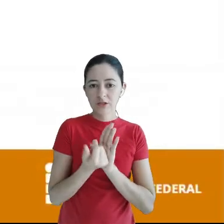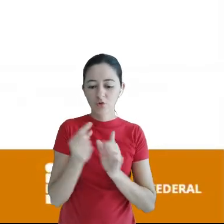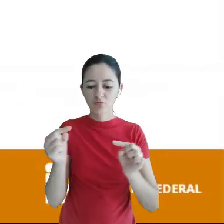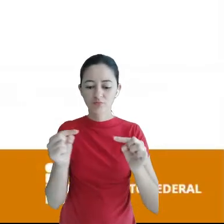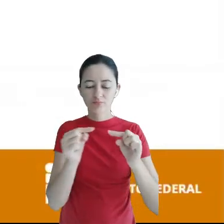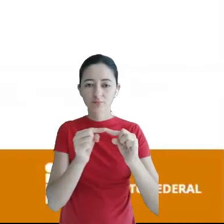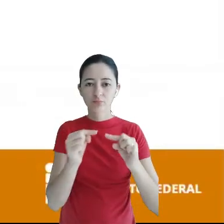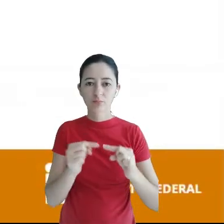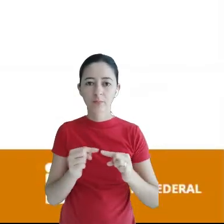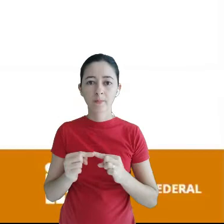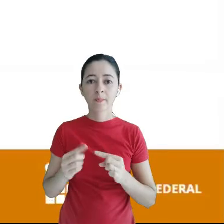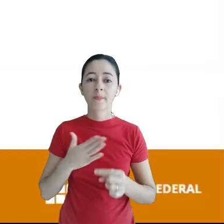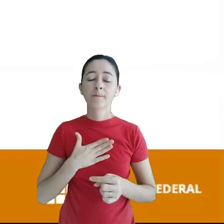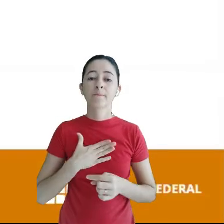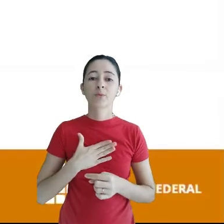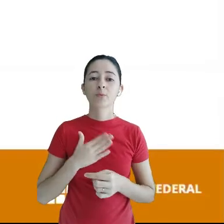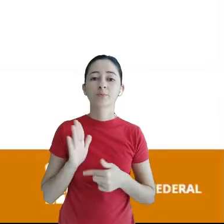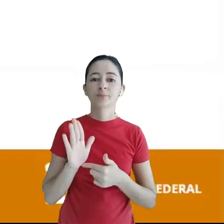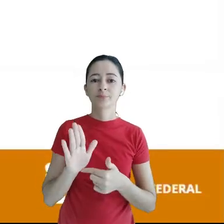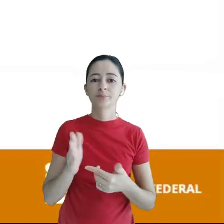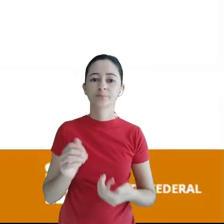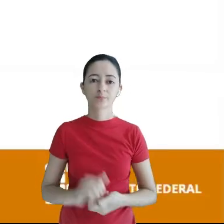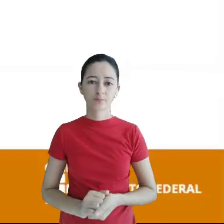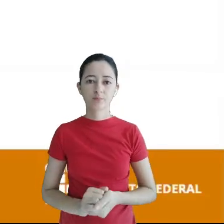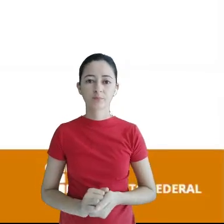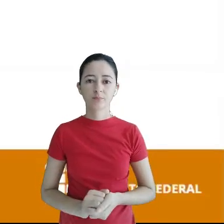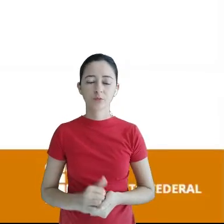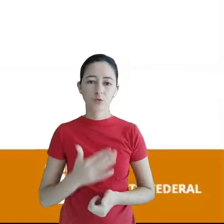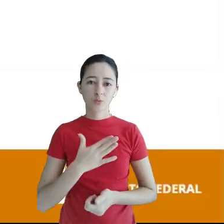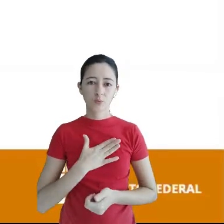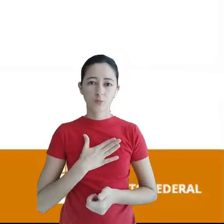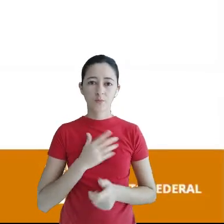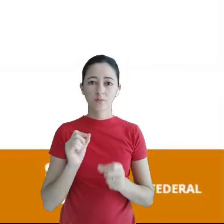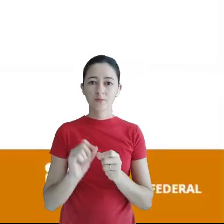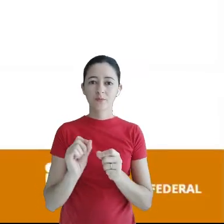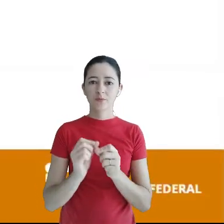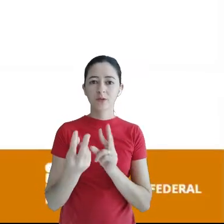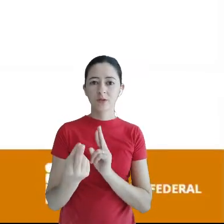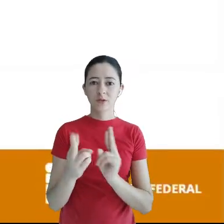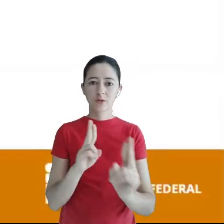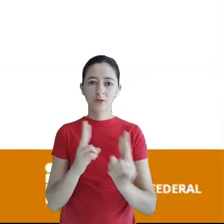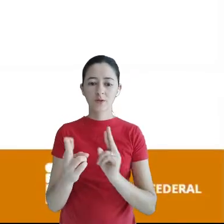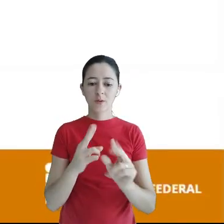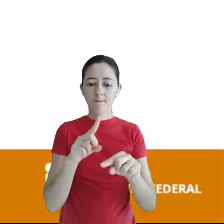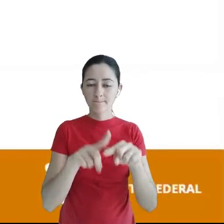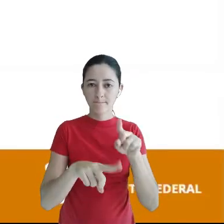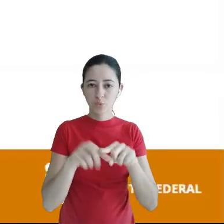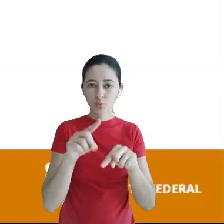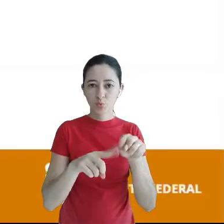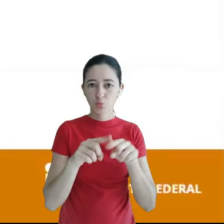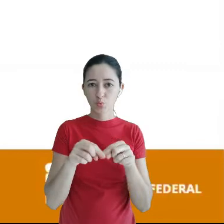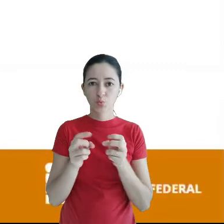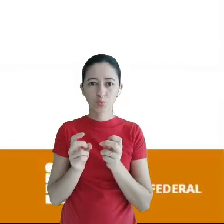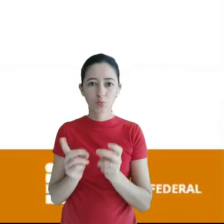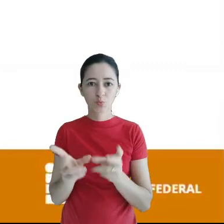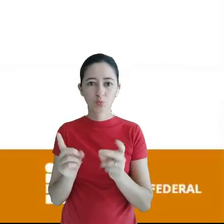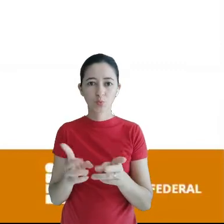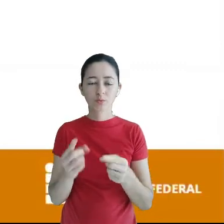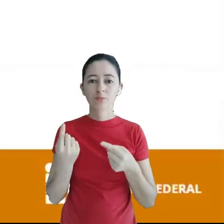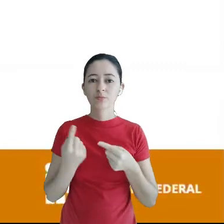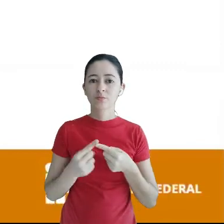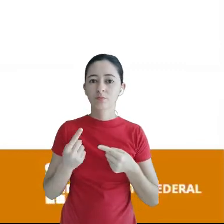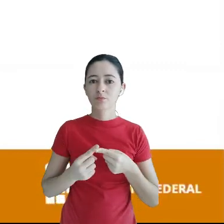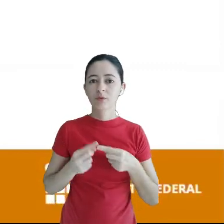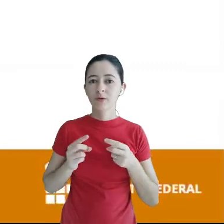O meu ficou assim. Tá? O meu ficou assim, ó. O meu. Eu fiz relacionamento entre produto e venda. Por quê?